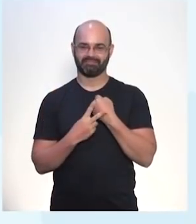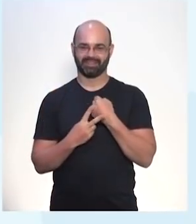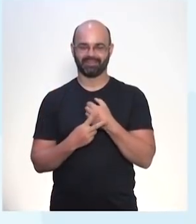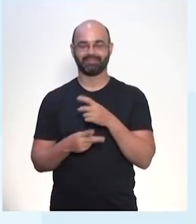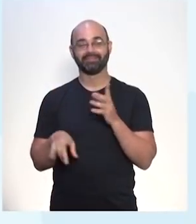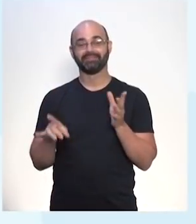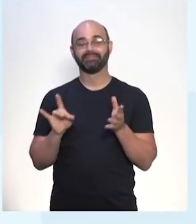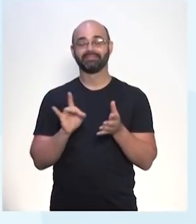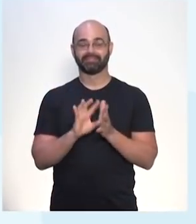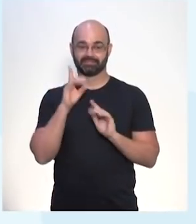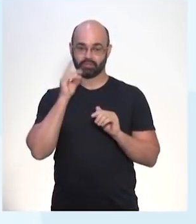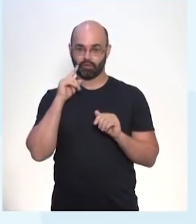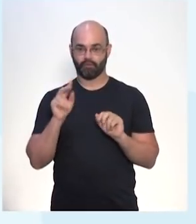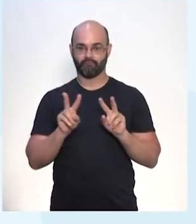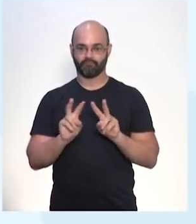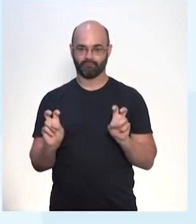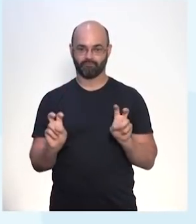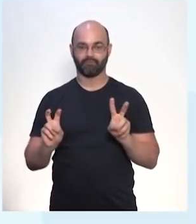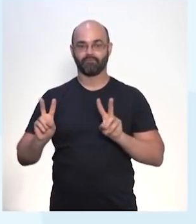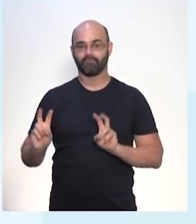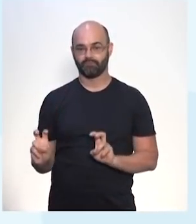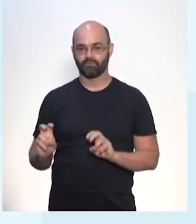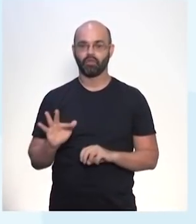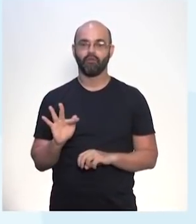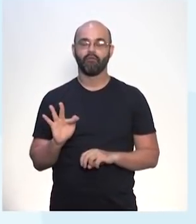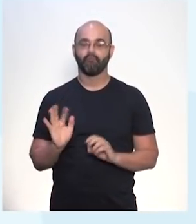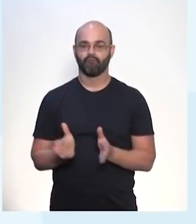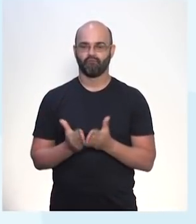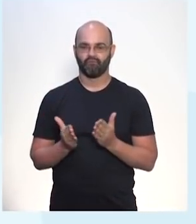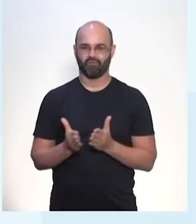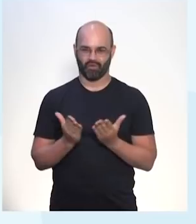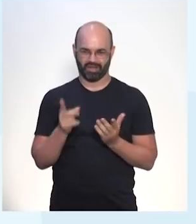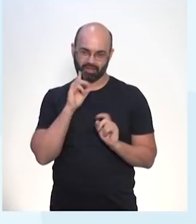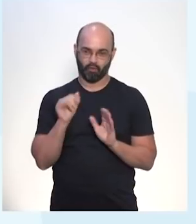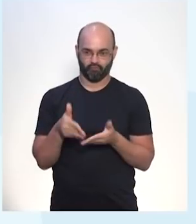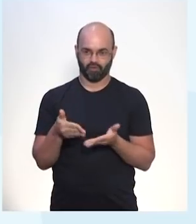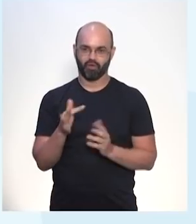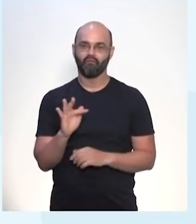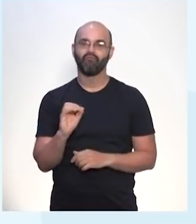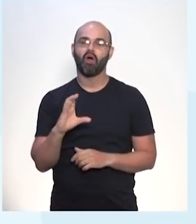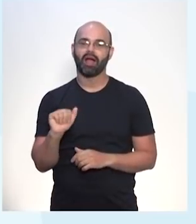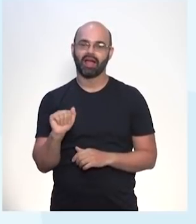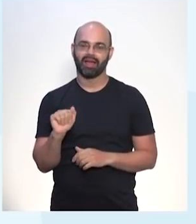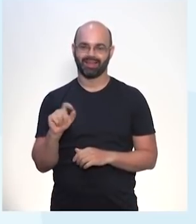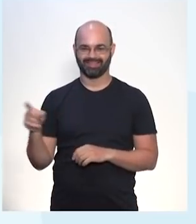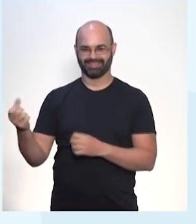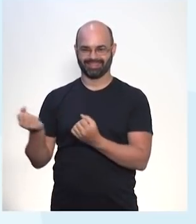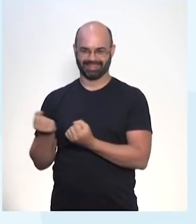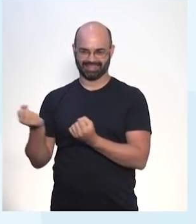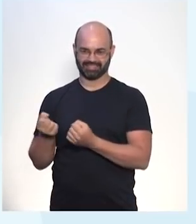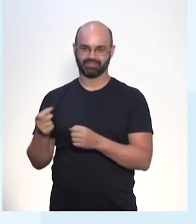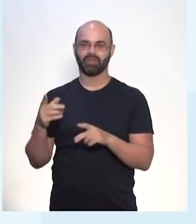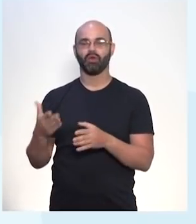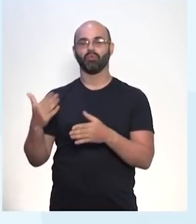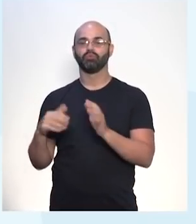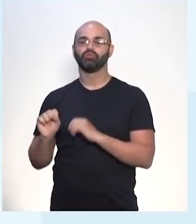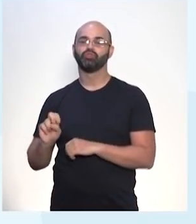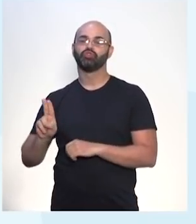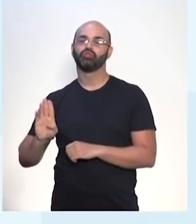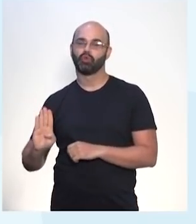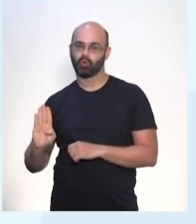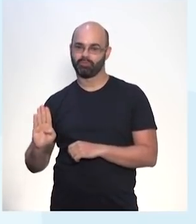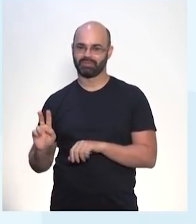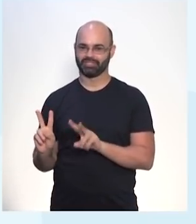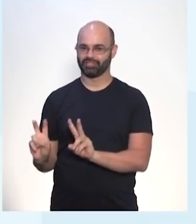é o subtítulo, beleza? Então, título e subtítulo. Todos têm que ser assim, professora? Não necessariamente, tá